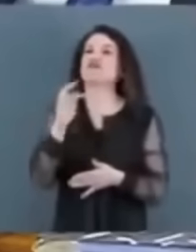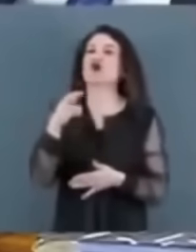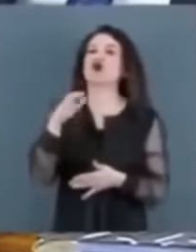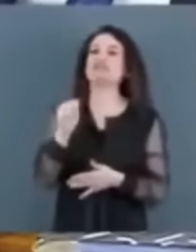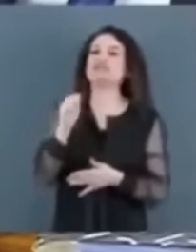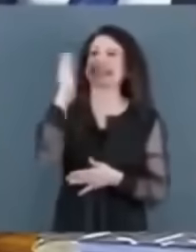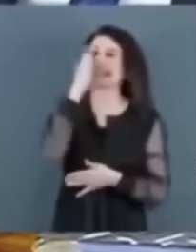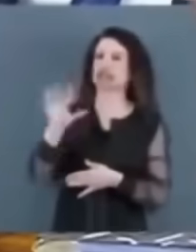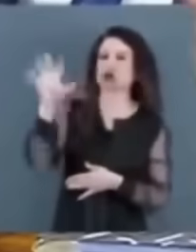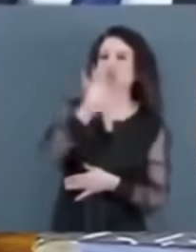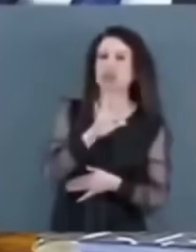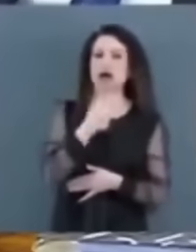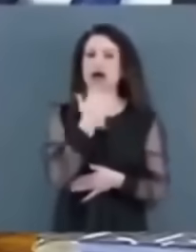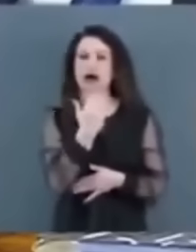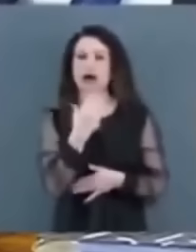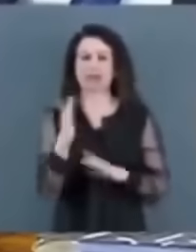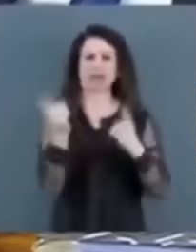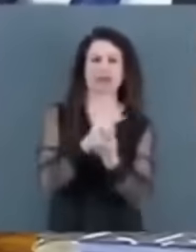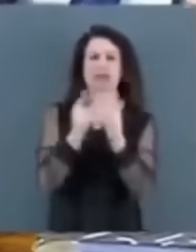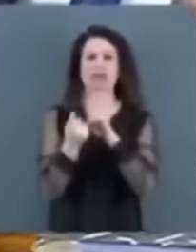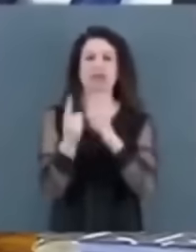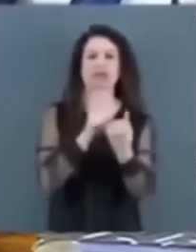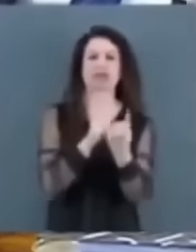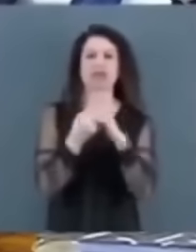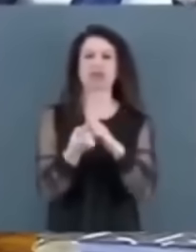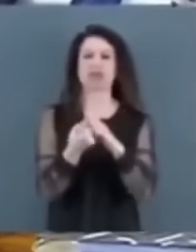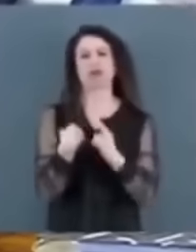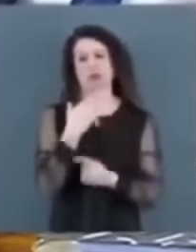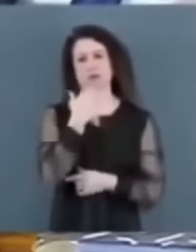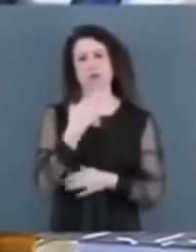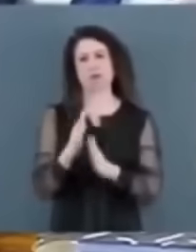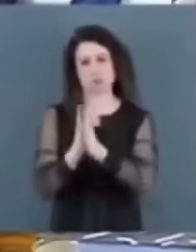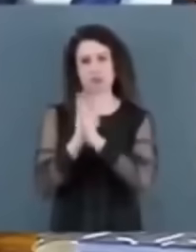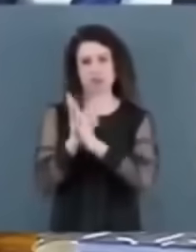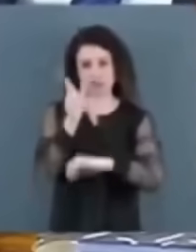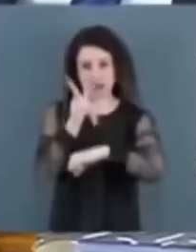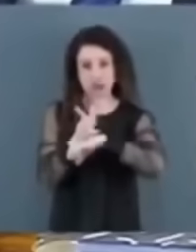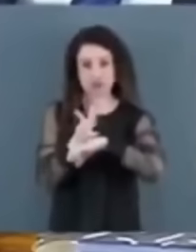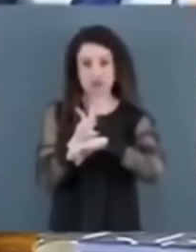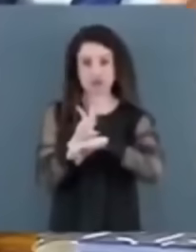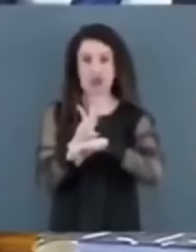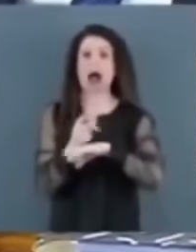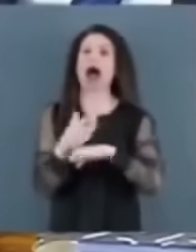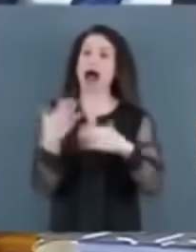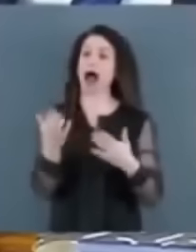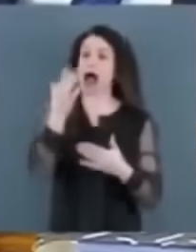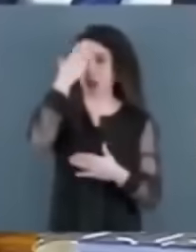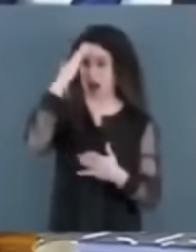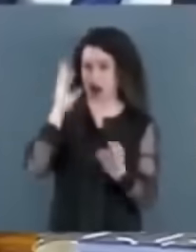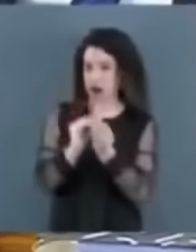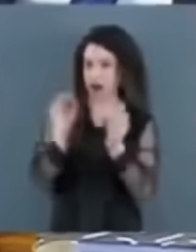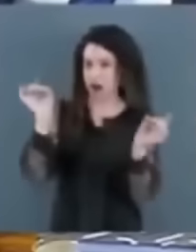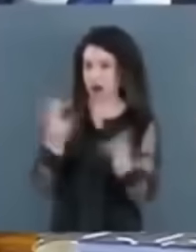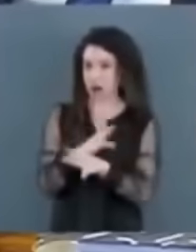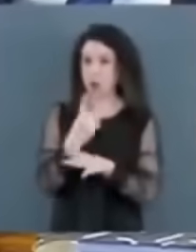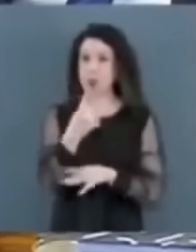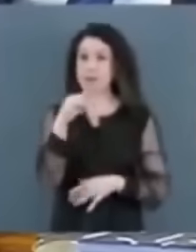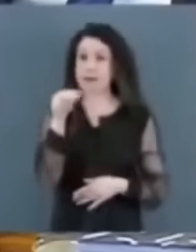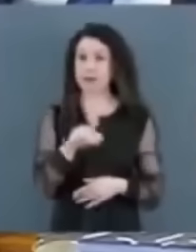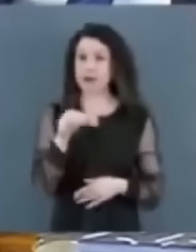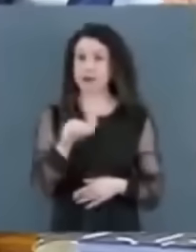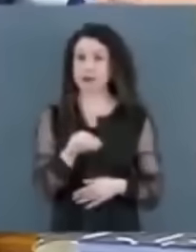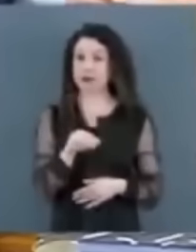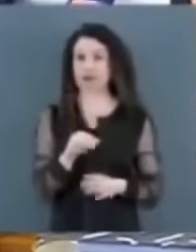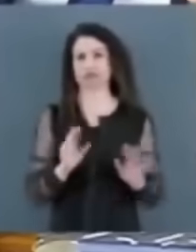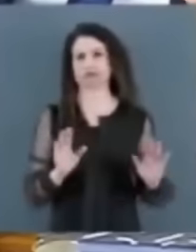etc. Toda hora se contradizendo, eu queria que pudesse botar o vídeo. E aí eu quero encerrar com um minuto...